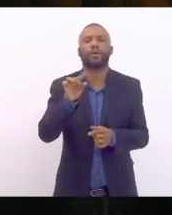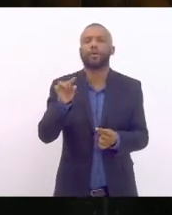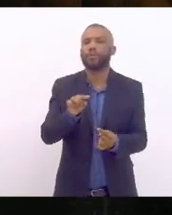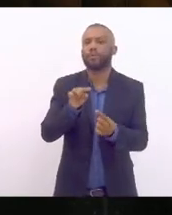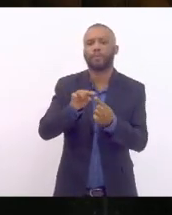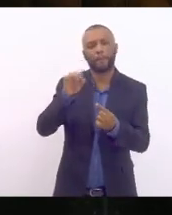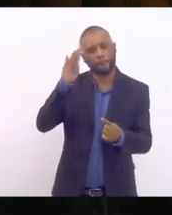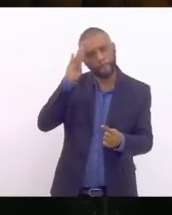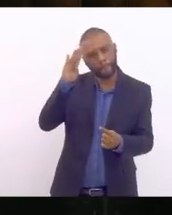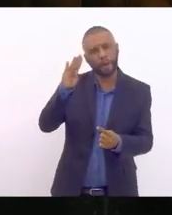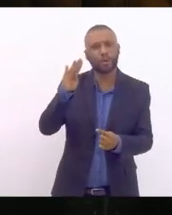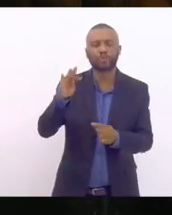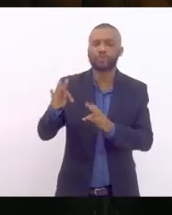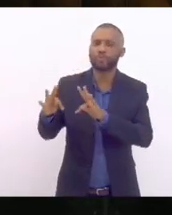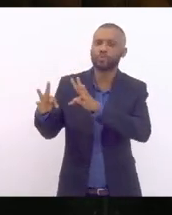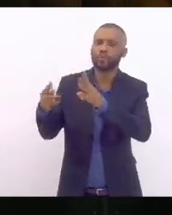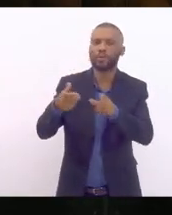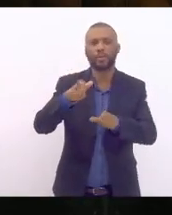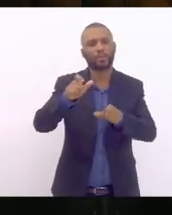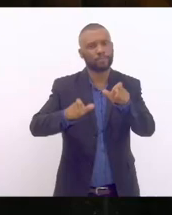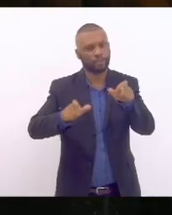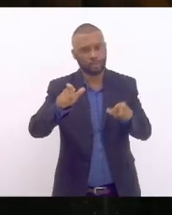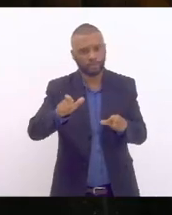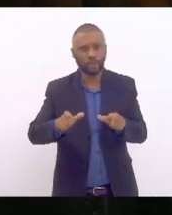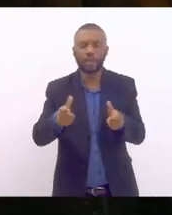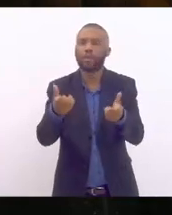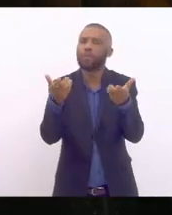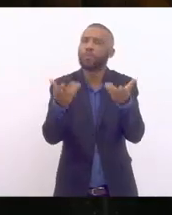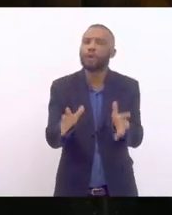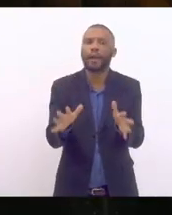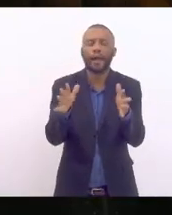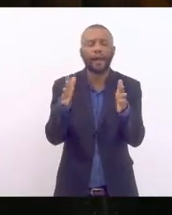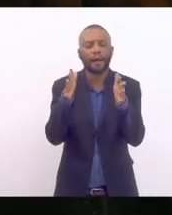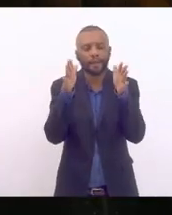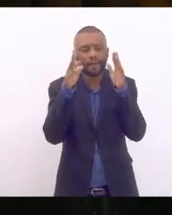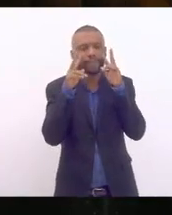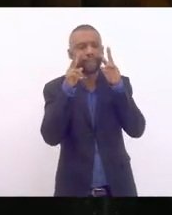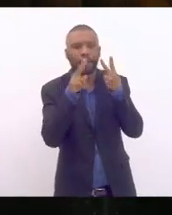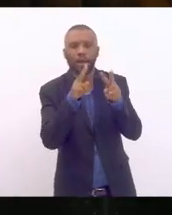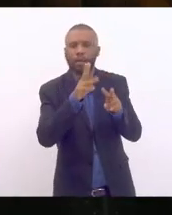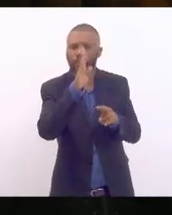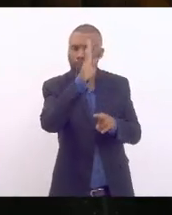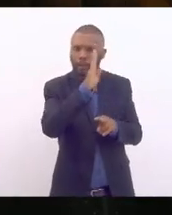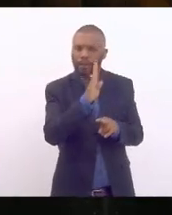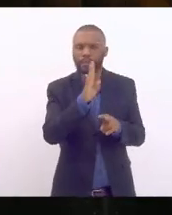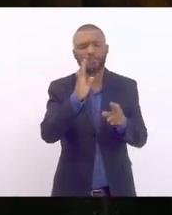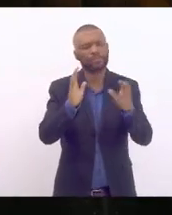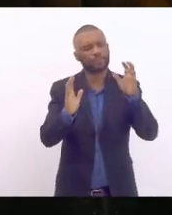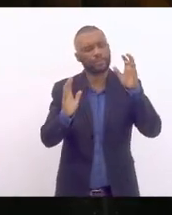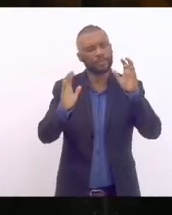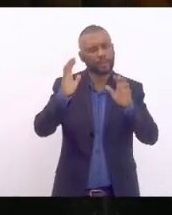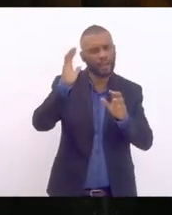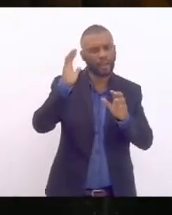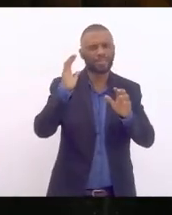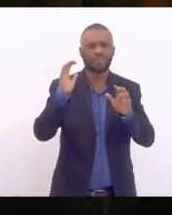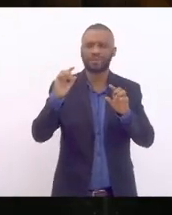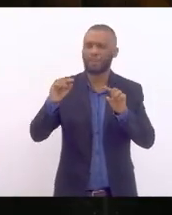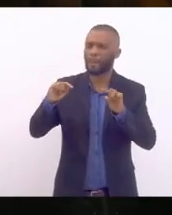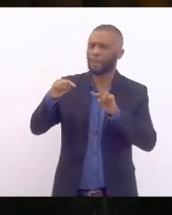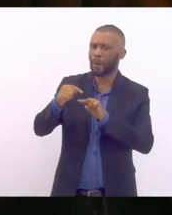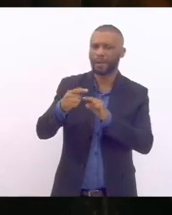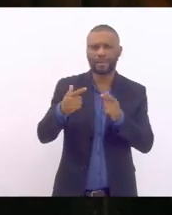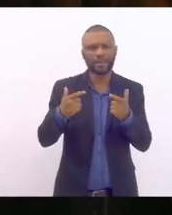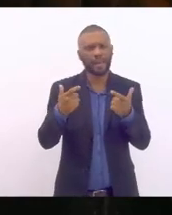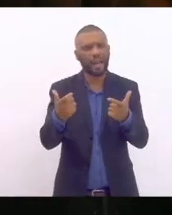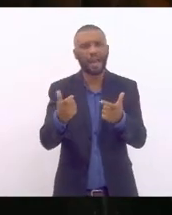missão central de todo cidadão que não quer ver o seu país no cenário de pós-guerra de